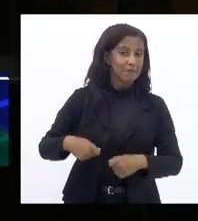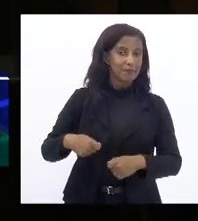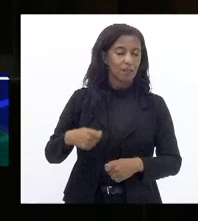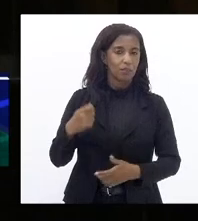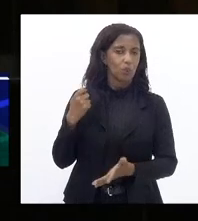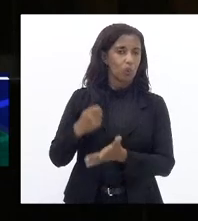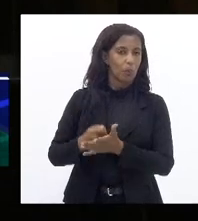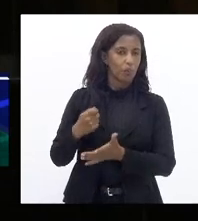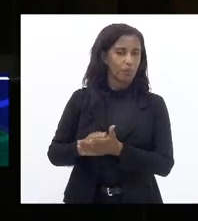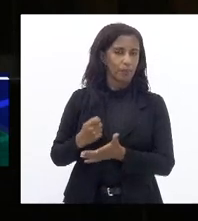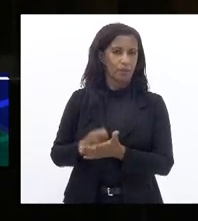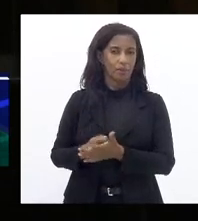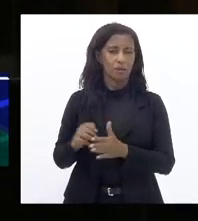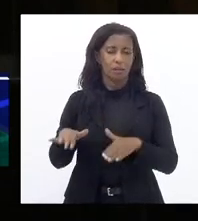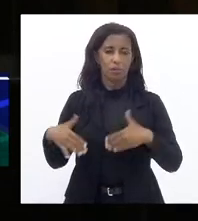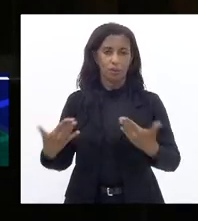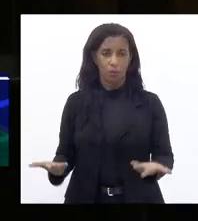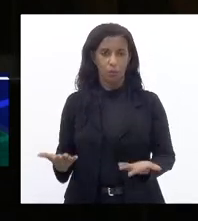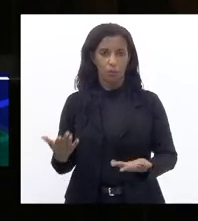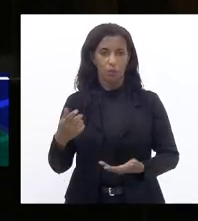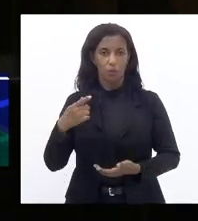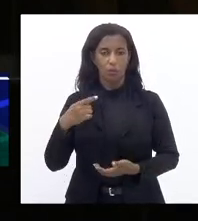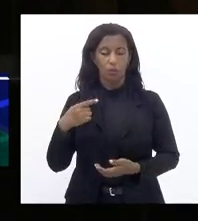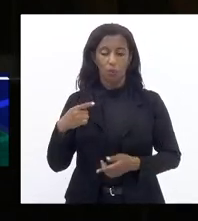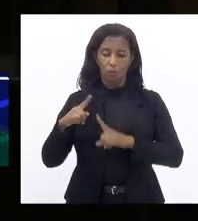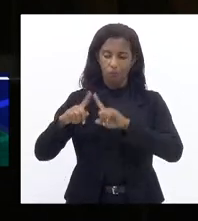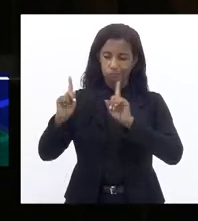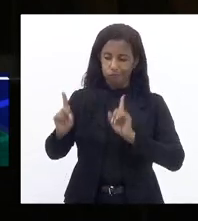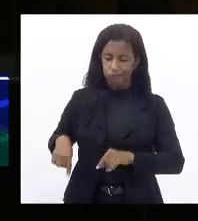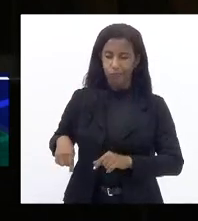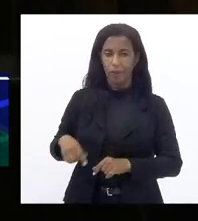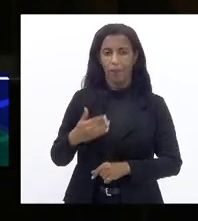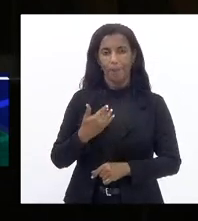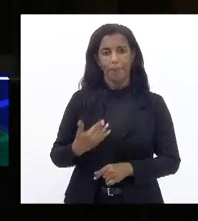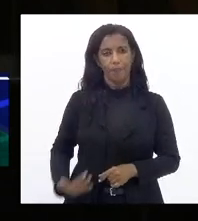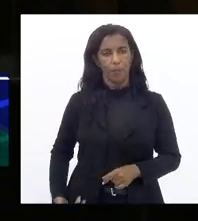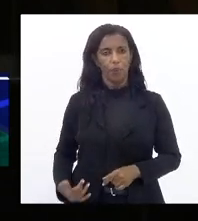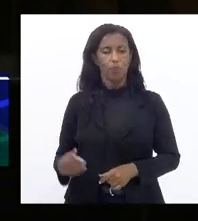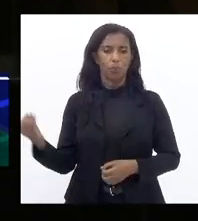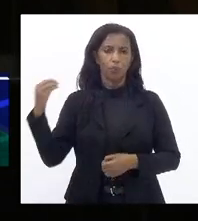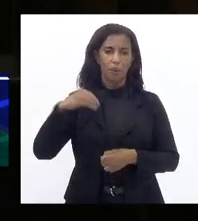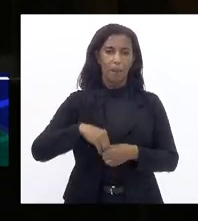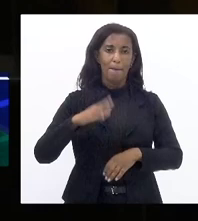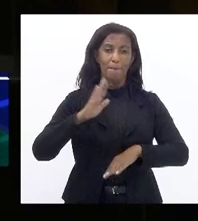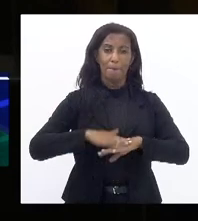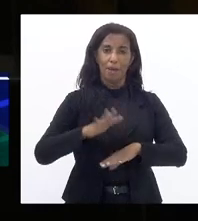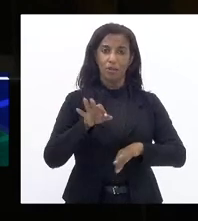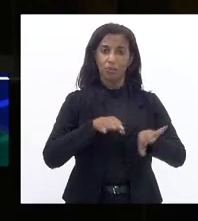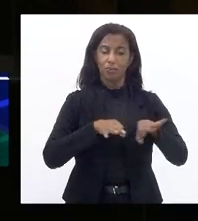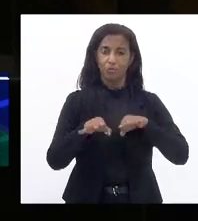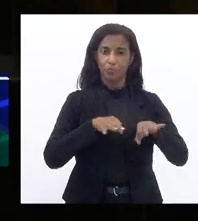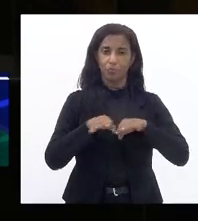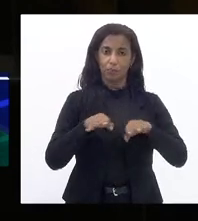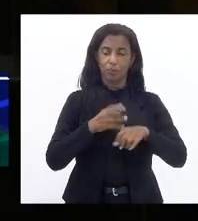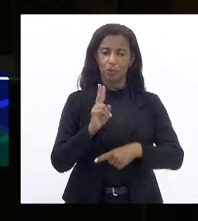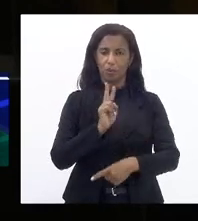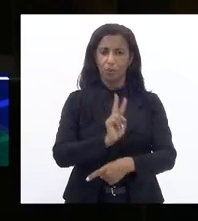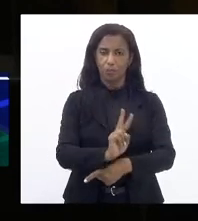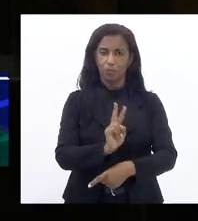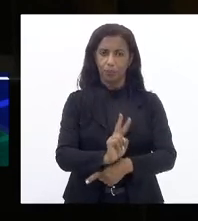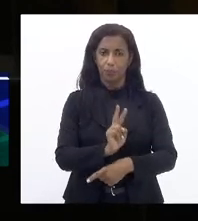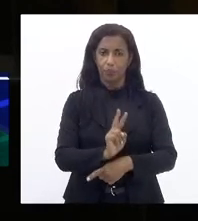obrigação, enquanto agentes públicos, de implantar cada vez mais projetos na